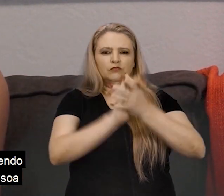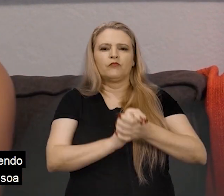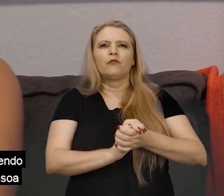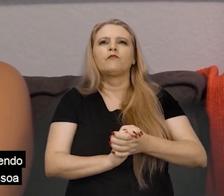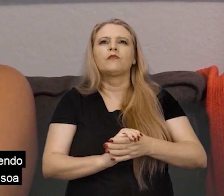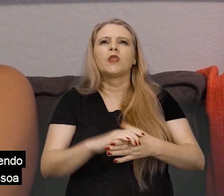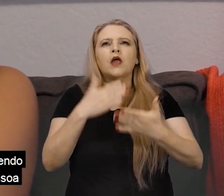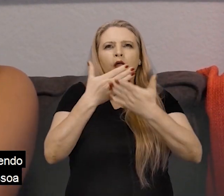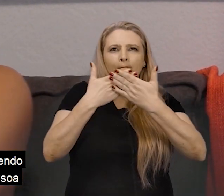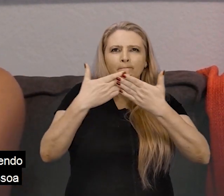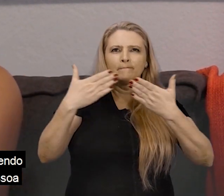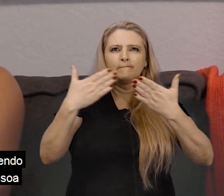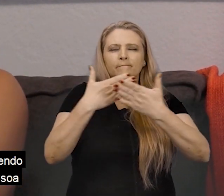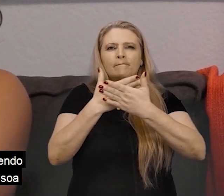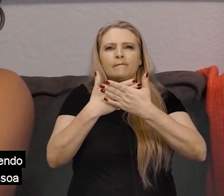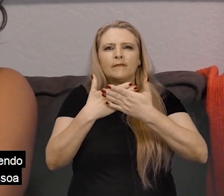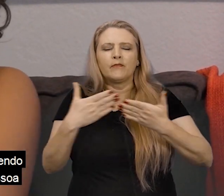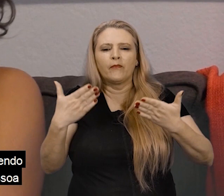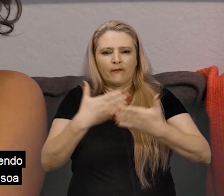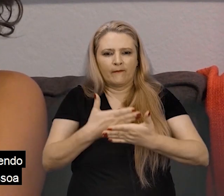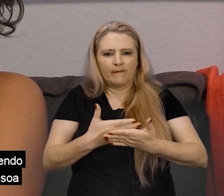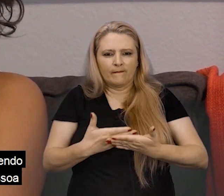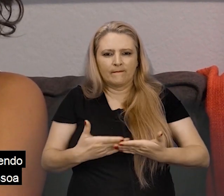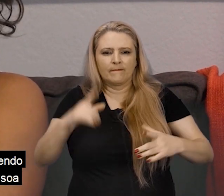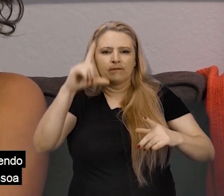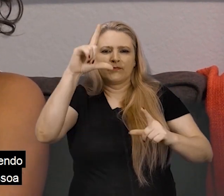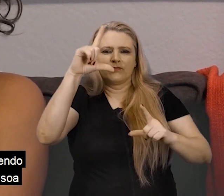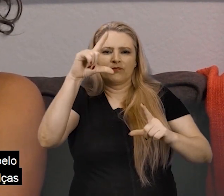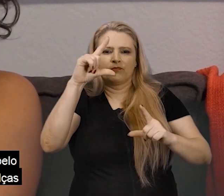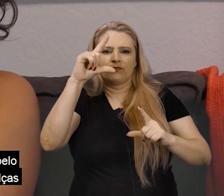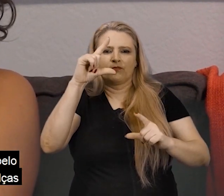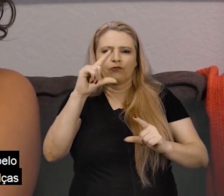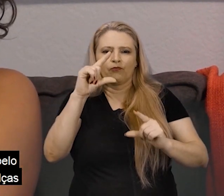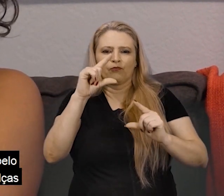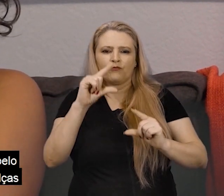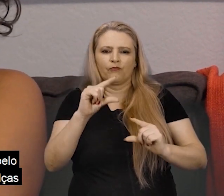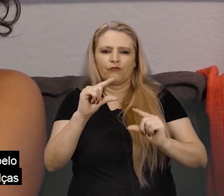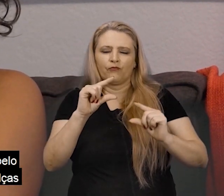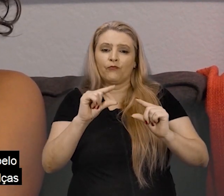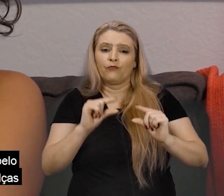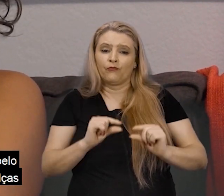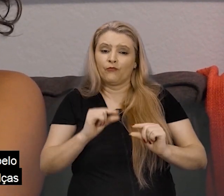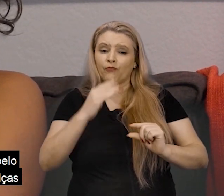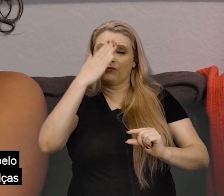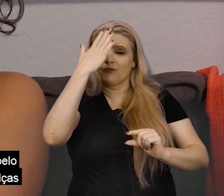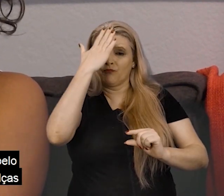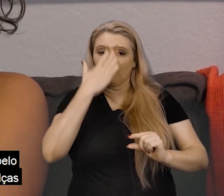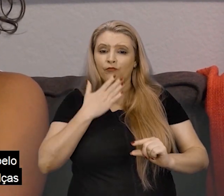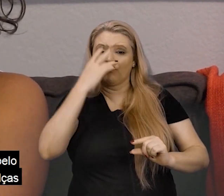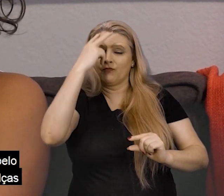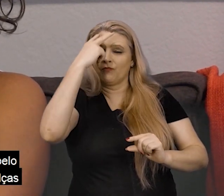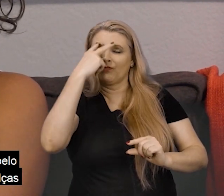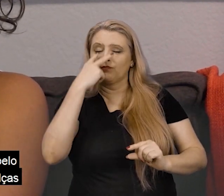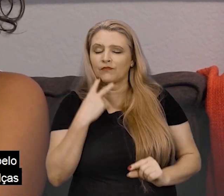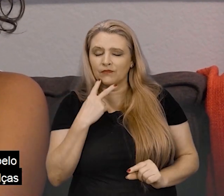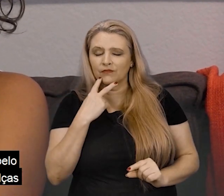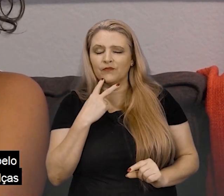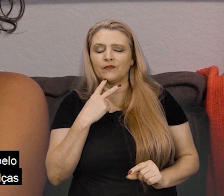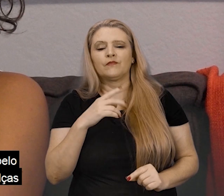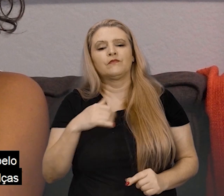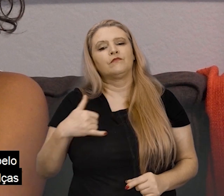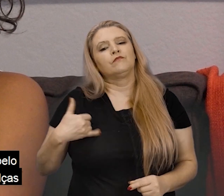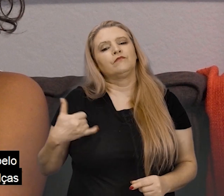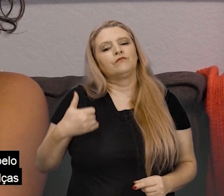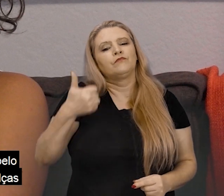perdendo a visão progressivamente e me tornei uma pessoa cega quando eu tinha 15 anos. Camila